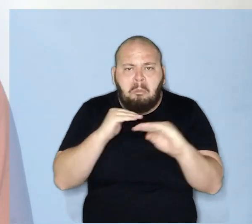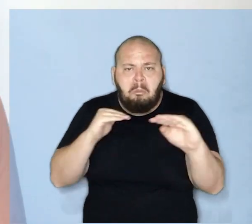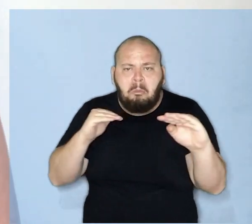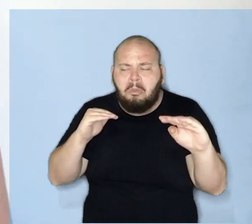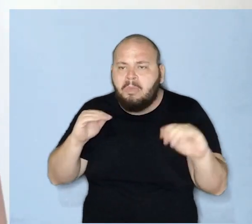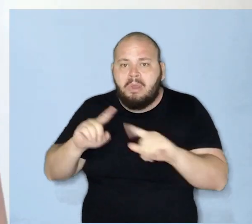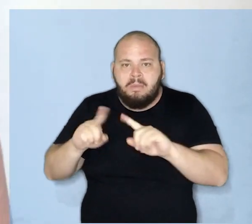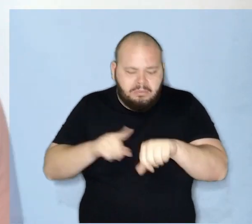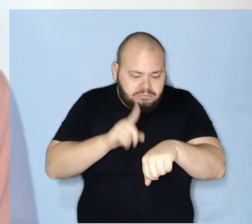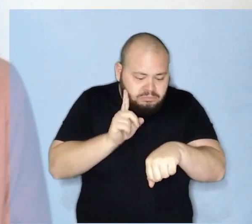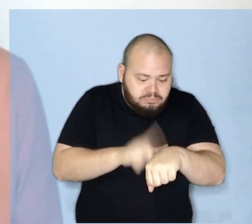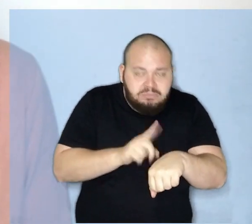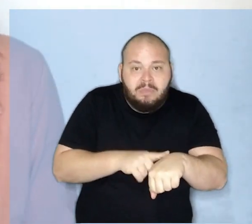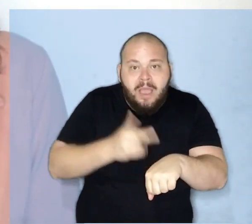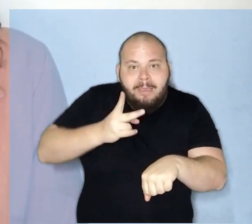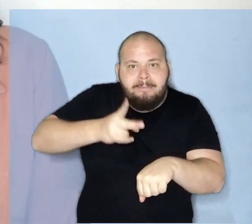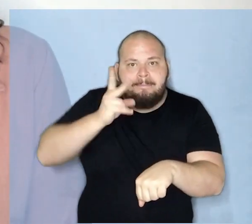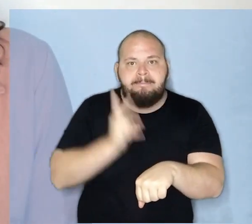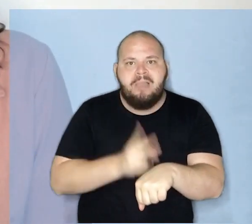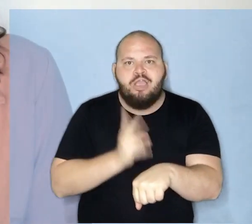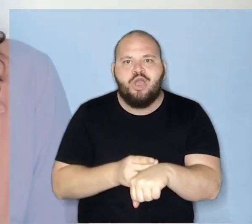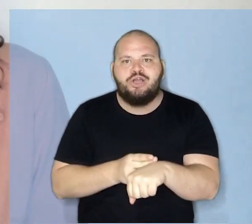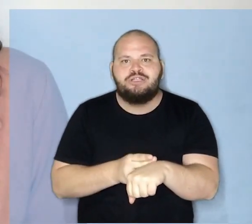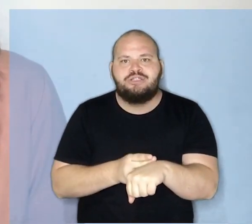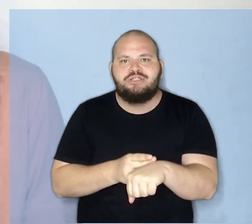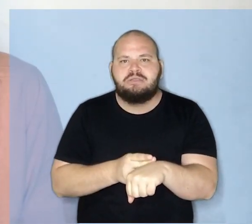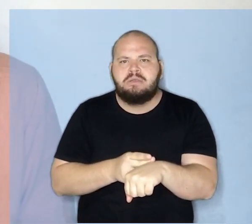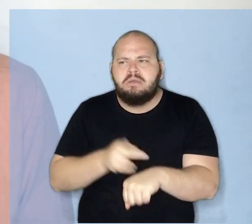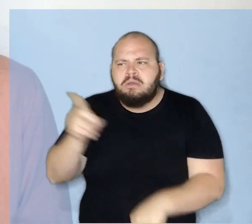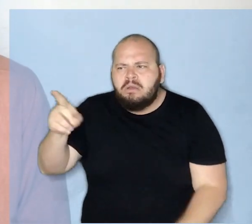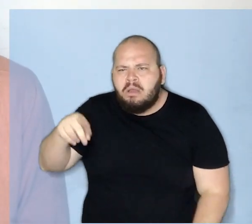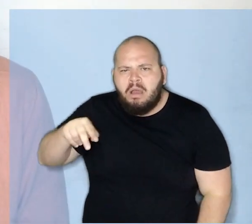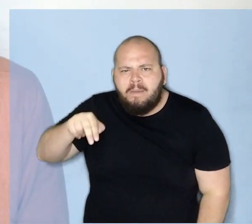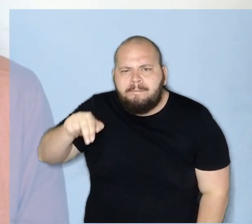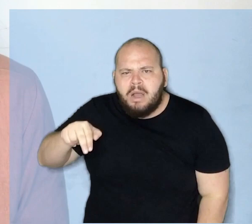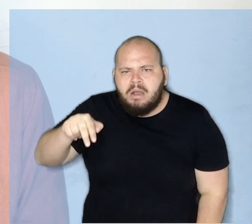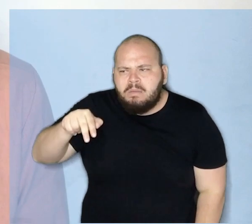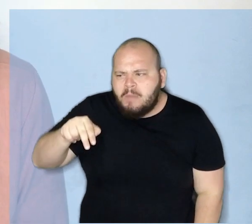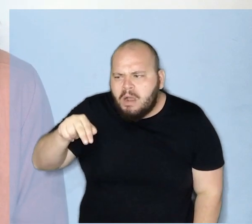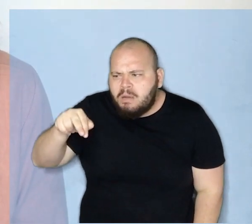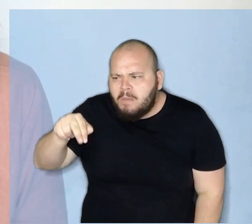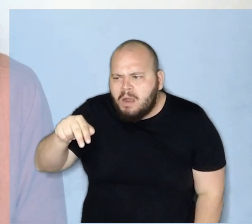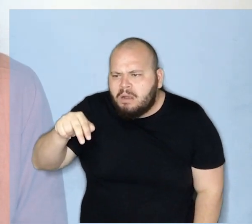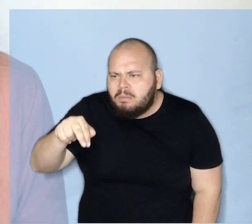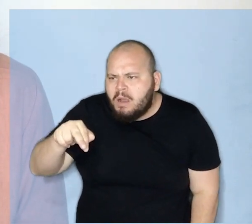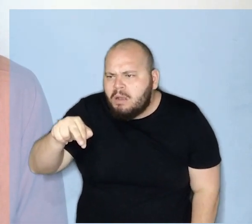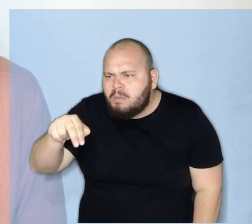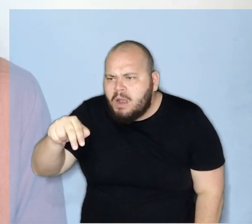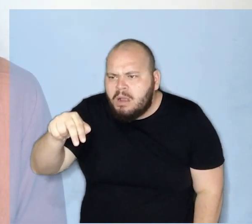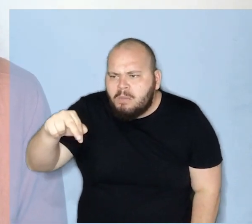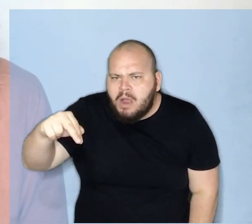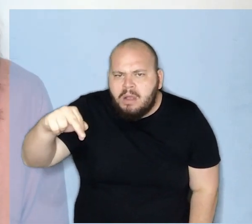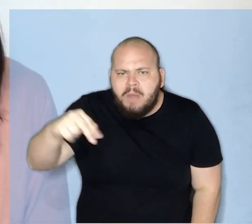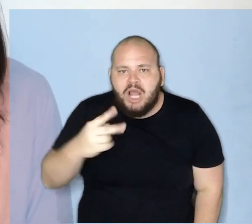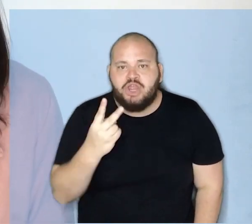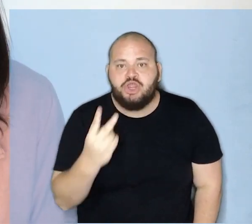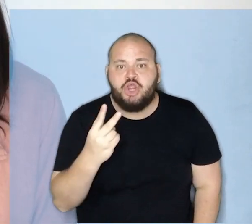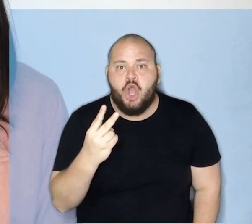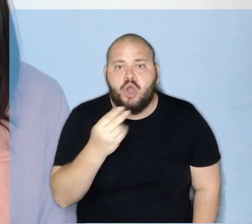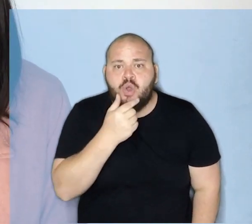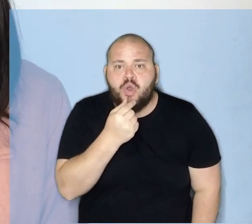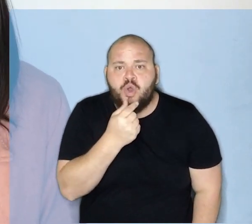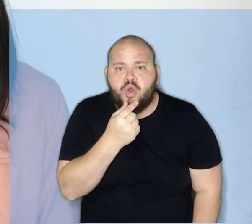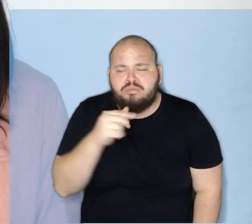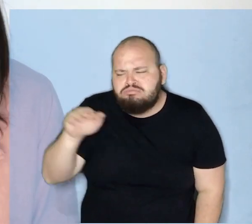deu 00h, pé por pé, entram 2 homenzinhos.